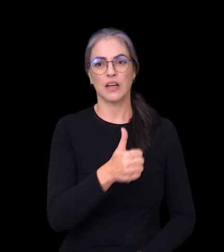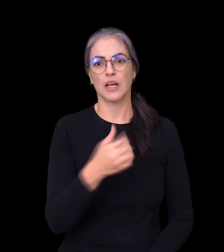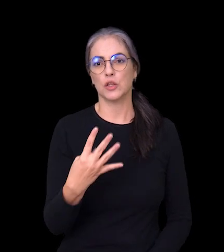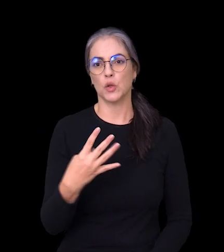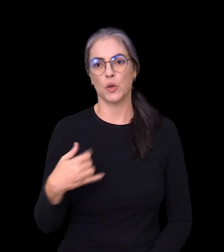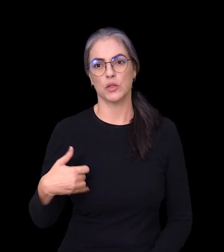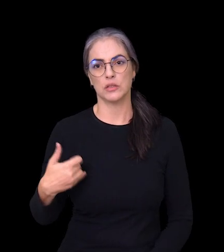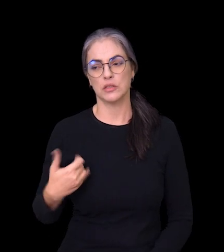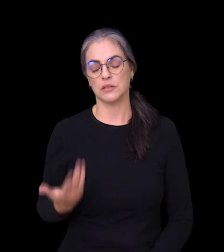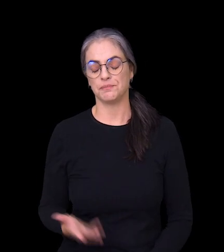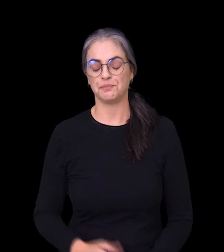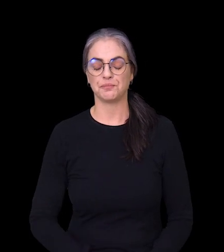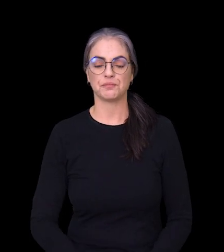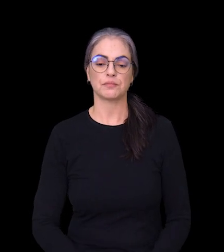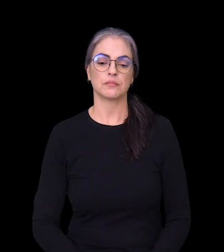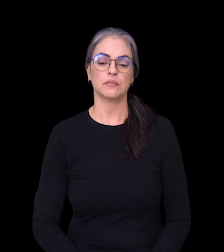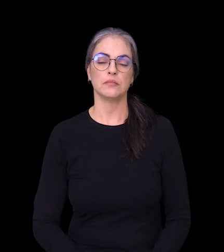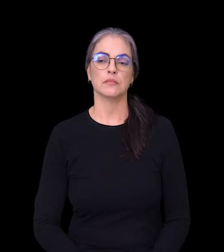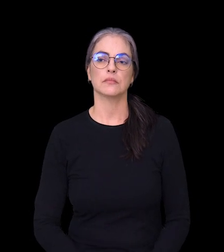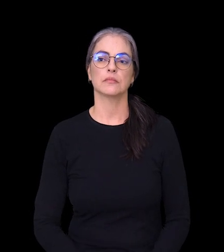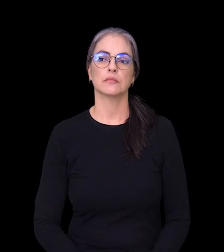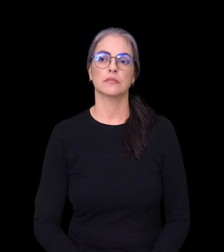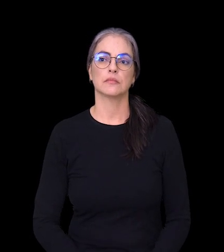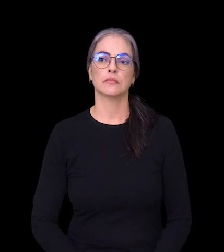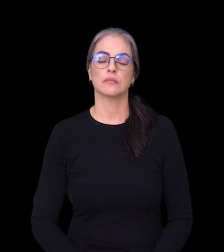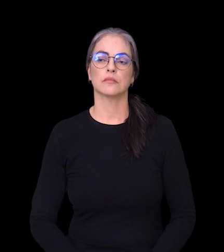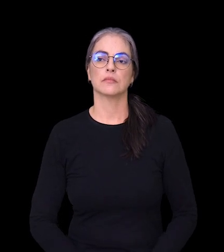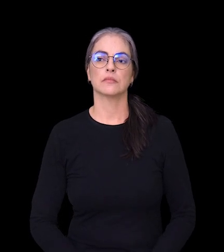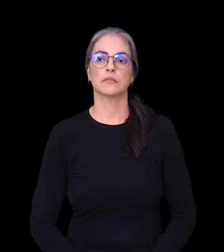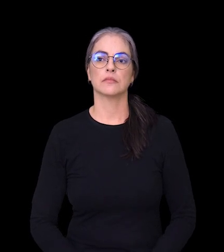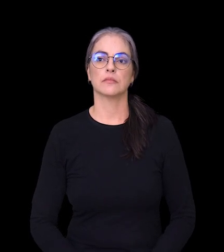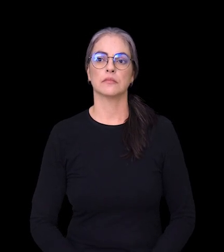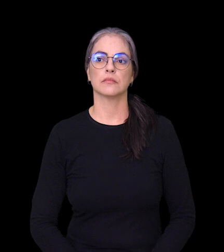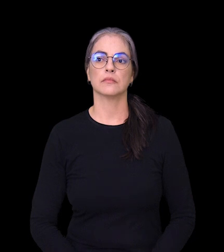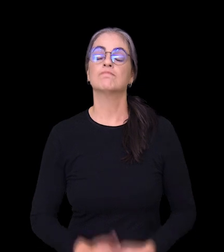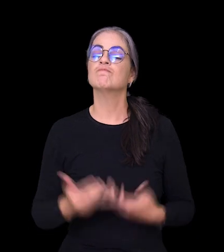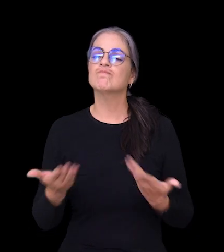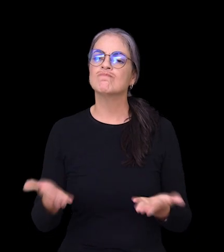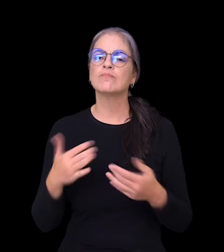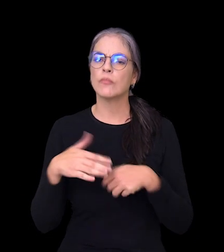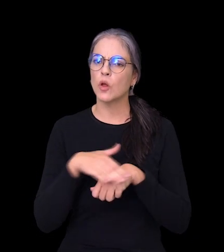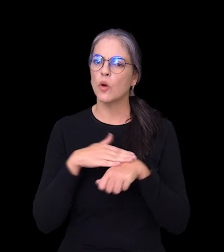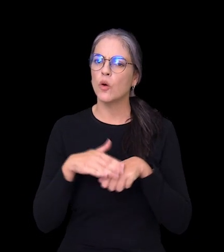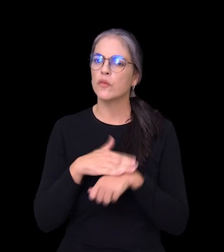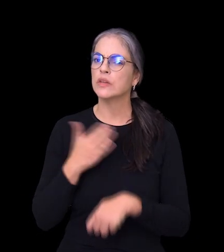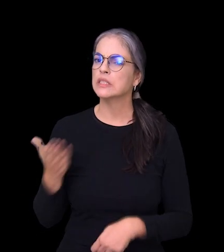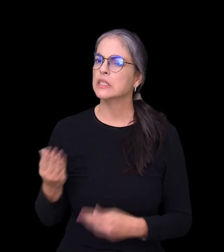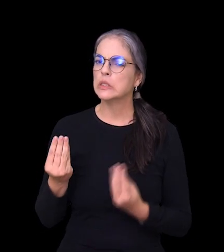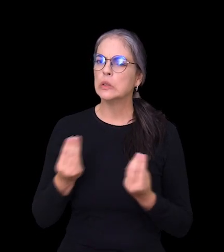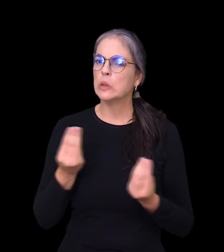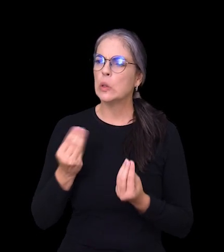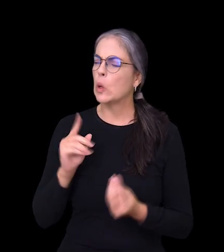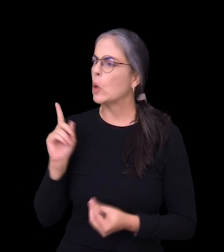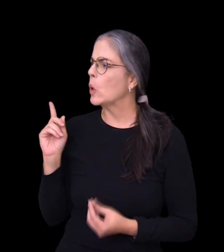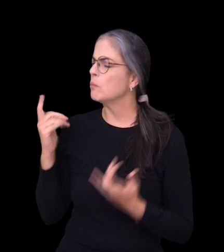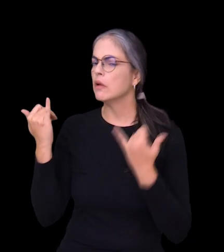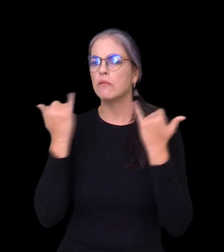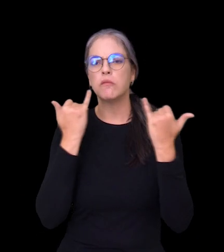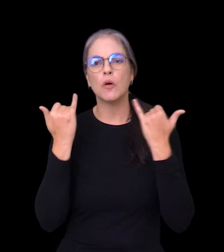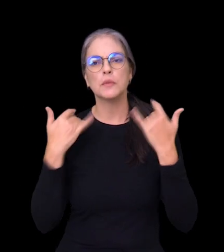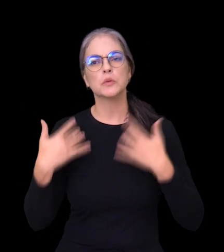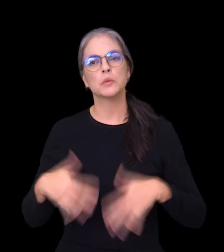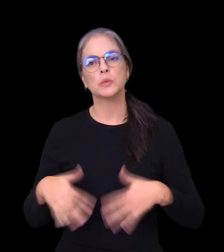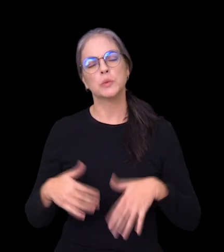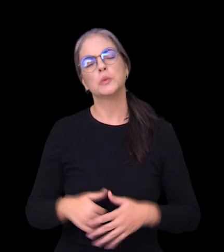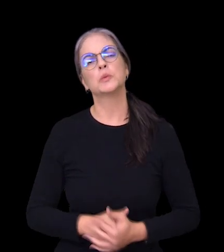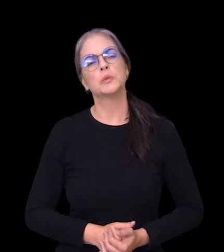de 19, né? Bom, eu gostaria de começar com a senhora comentando esses dados. Essa